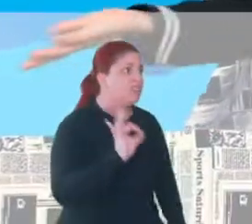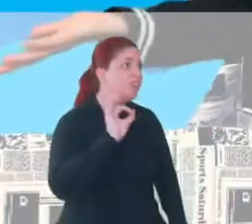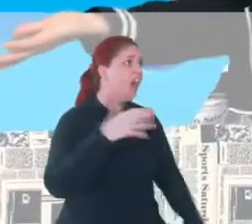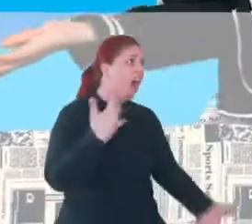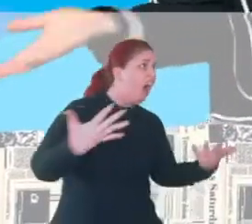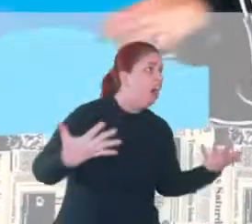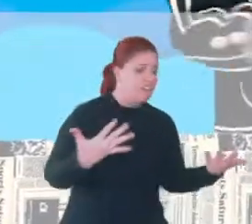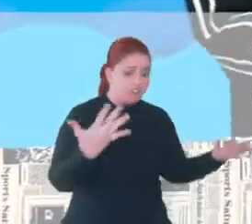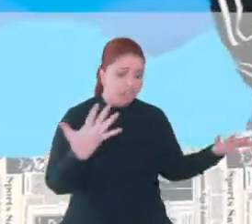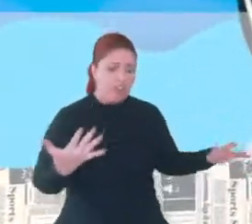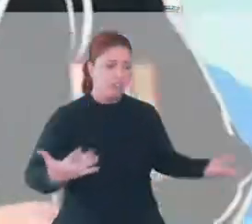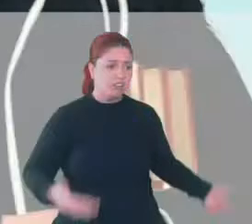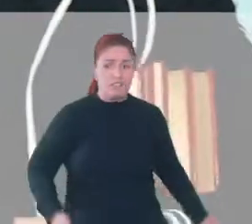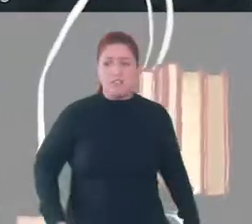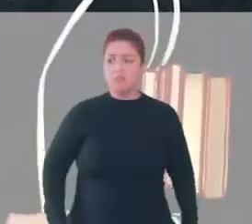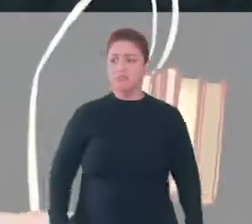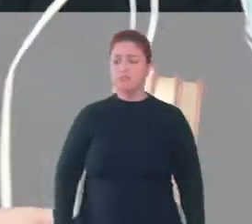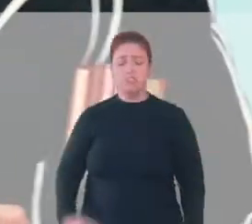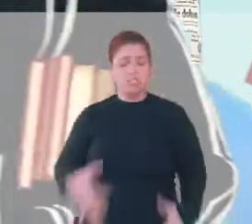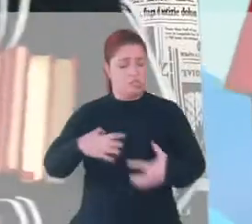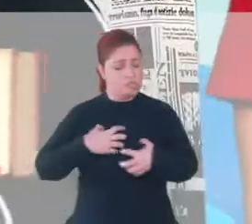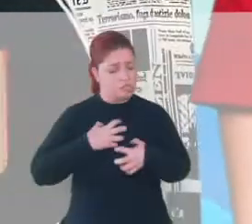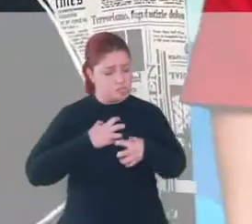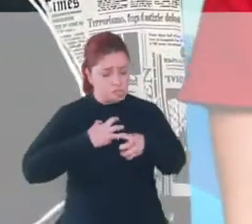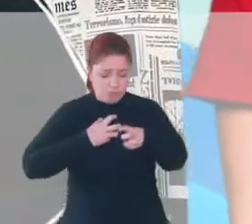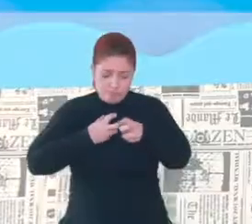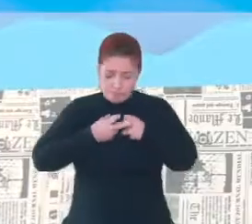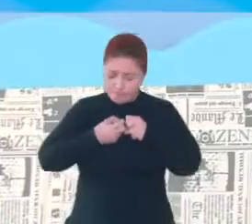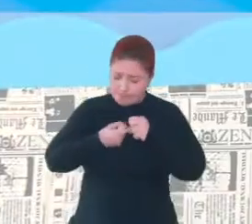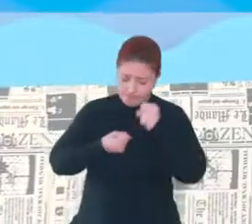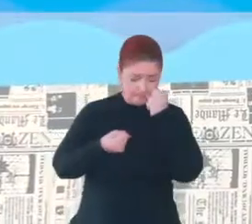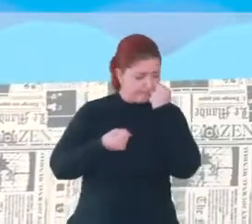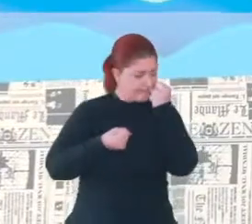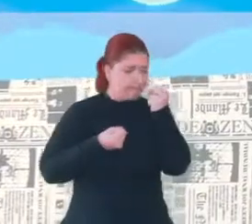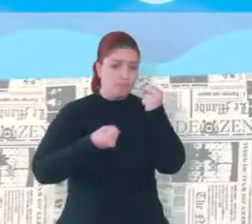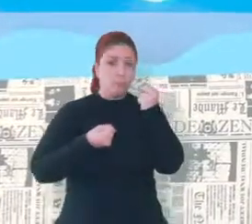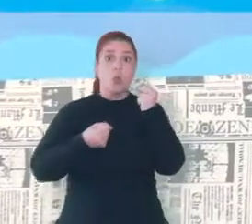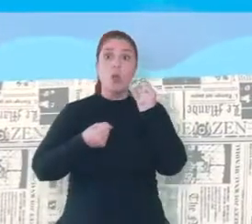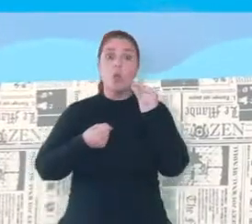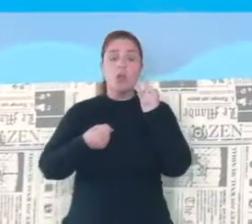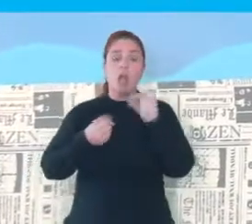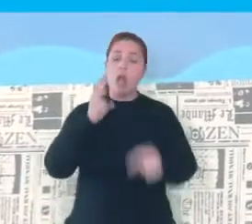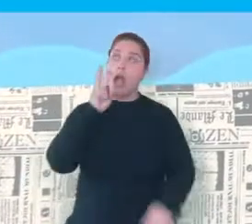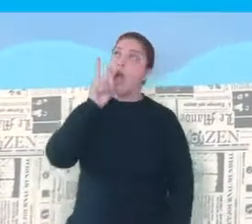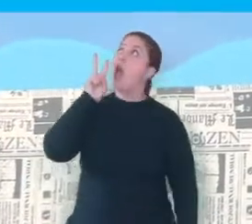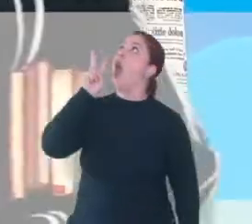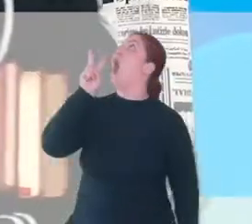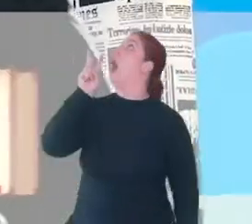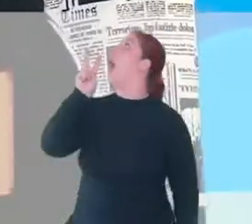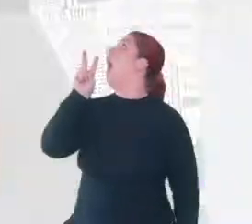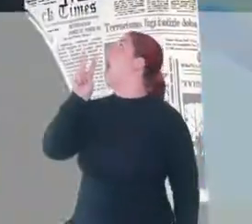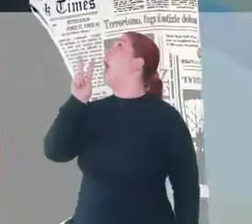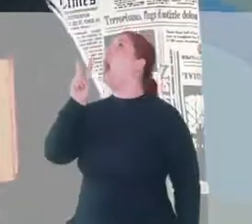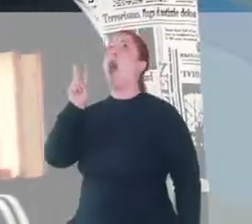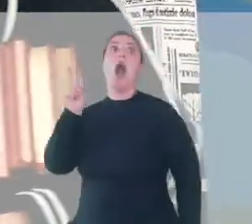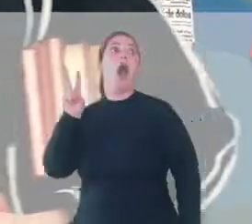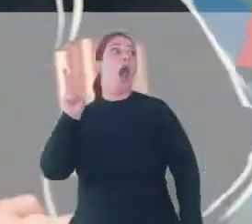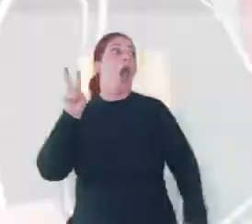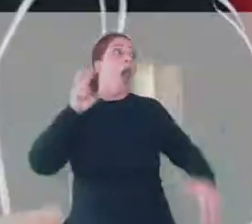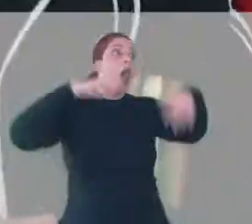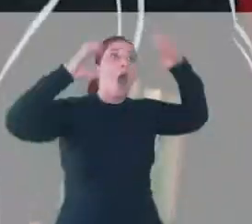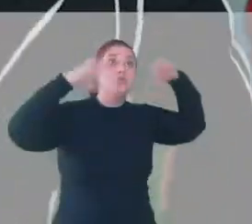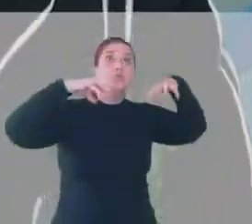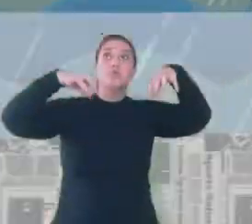90%? Só... Nasrudin ficou desconsolado. Foi bem nessa hora que ele olhou para o céu e viu que uma tempestade estava